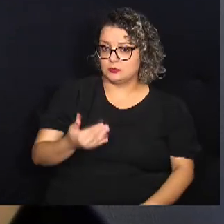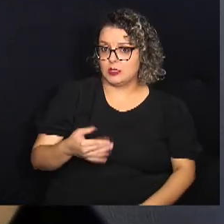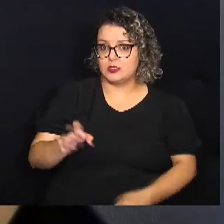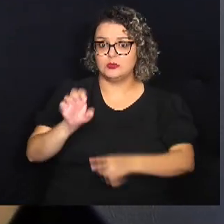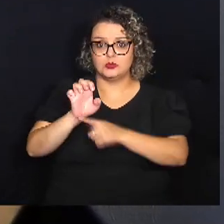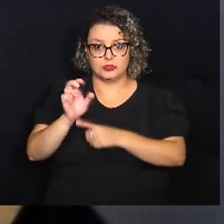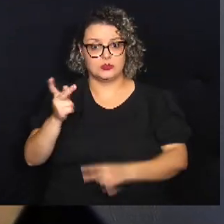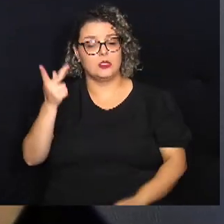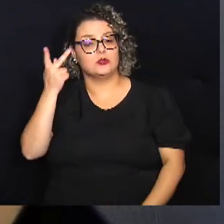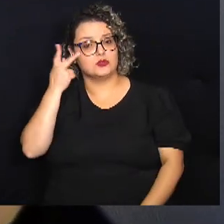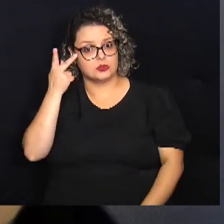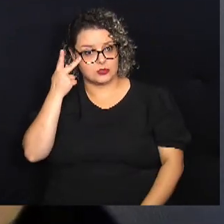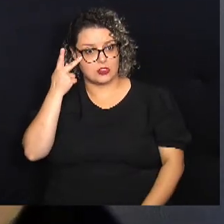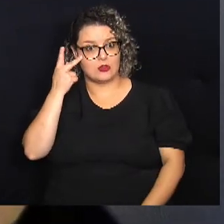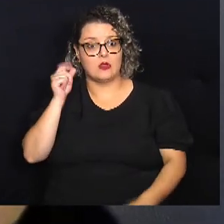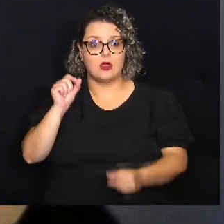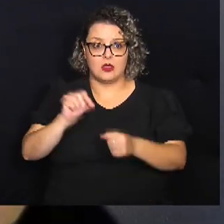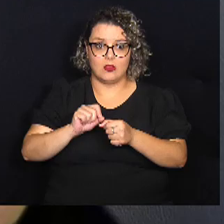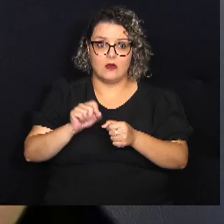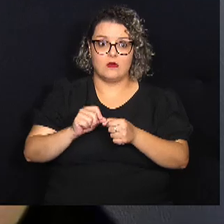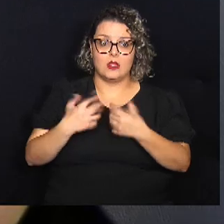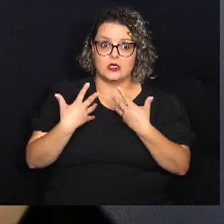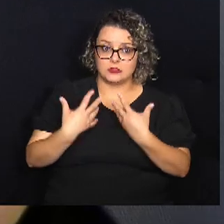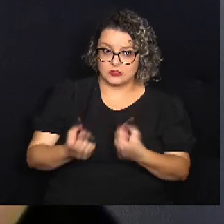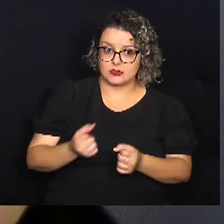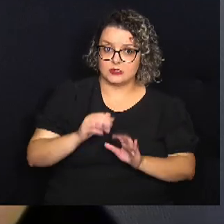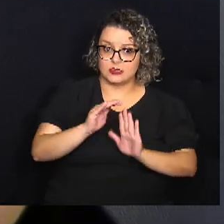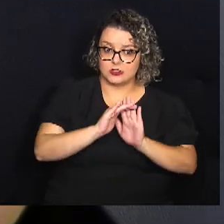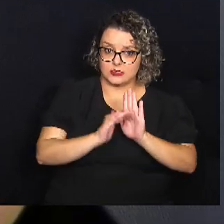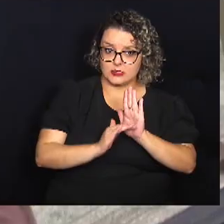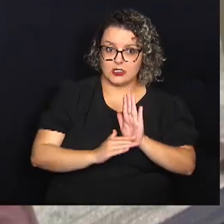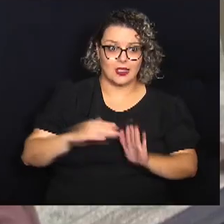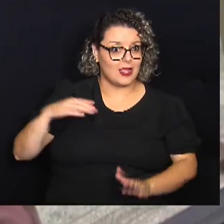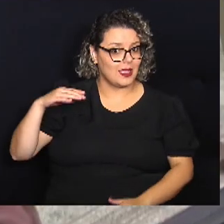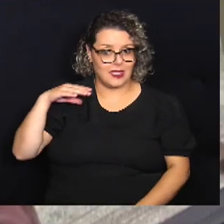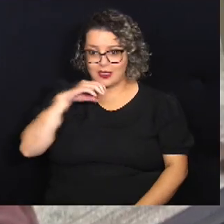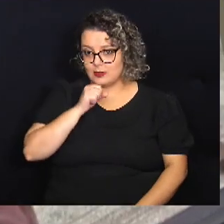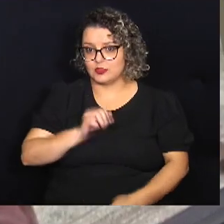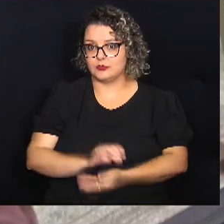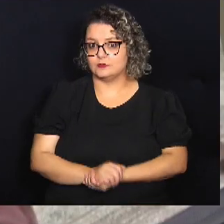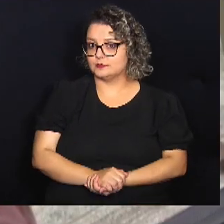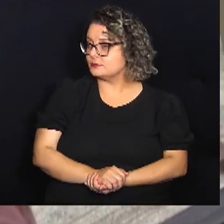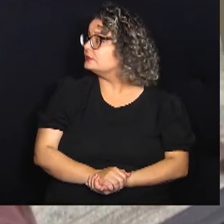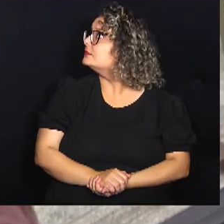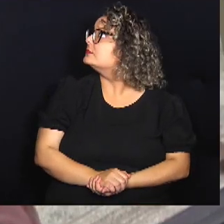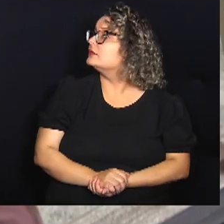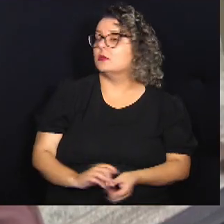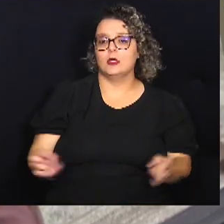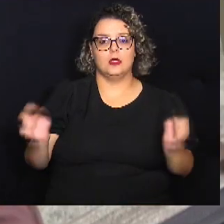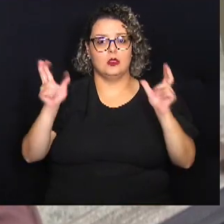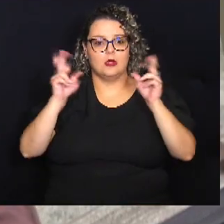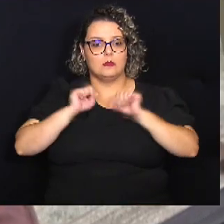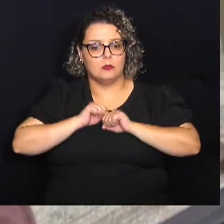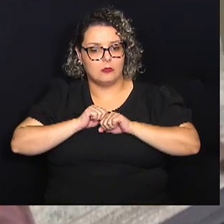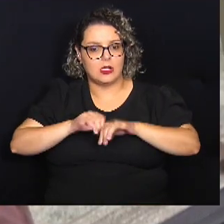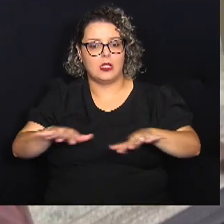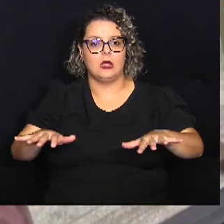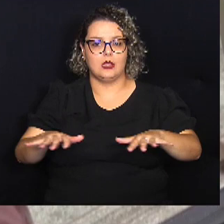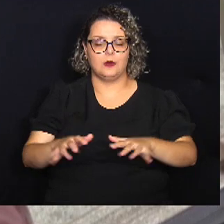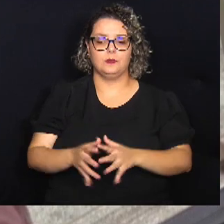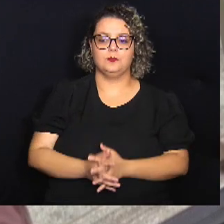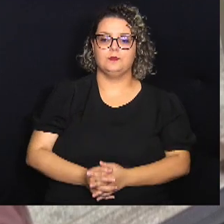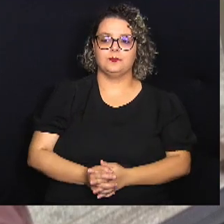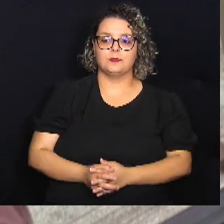de São Paulo faça a adesão ao programa imediatamente. É um alerta disparado em